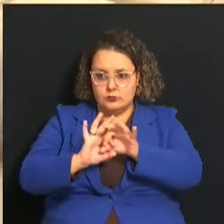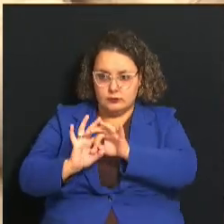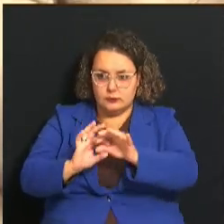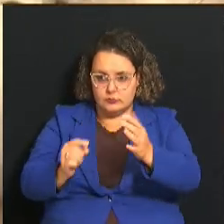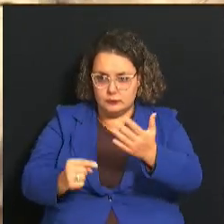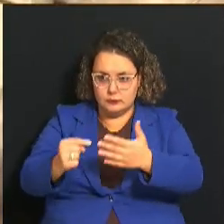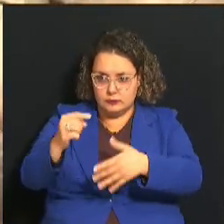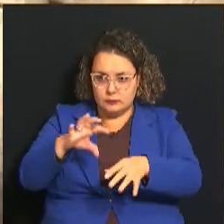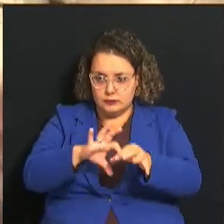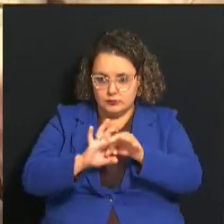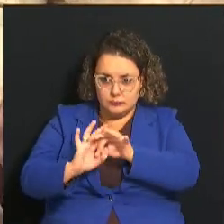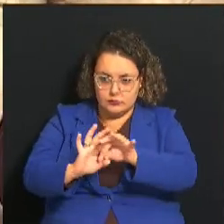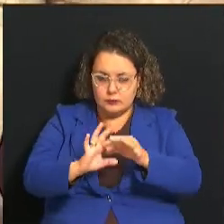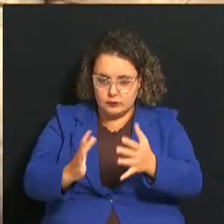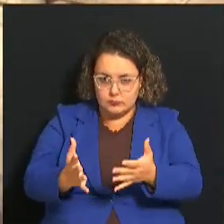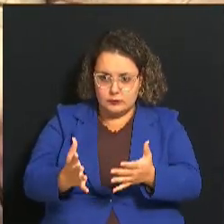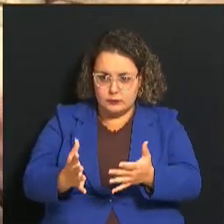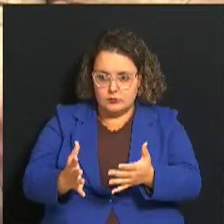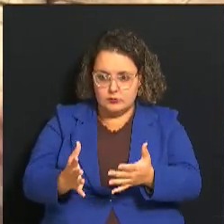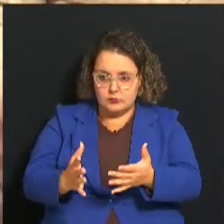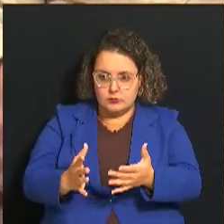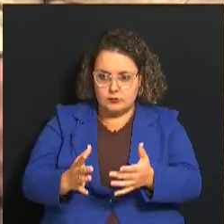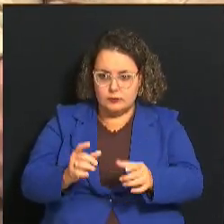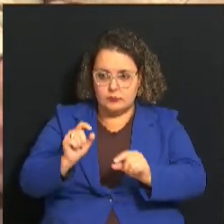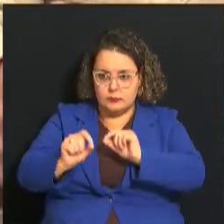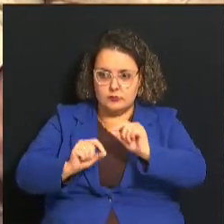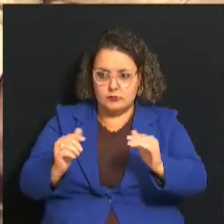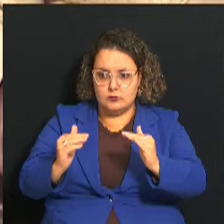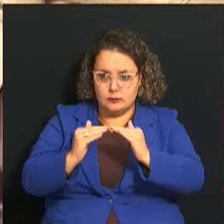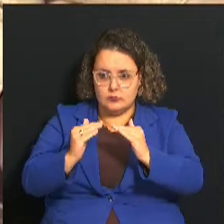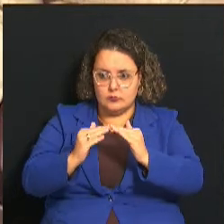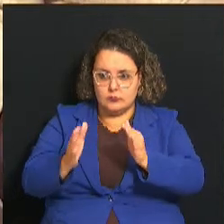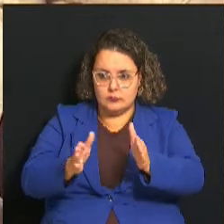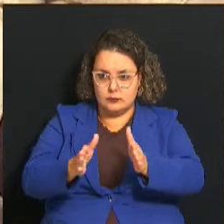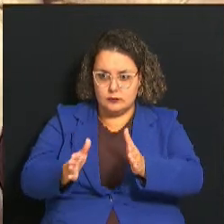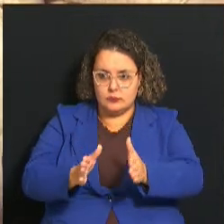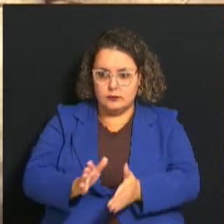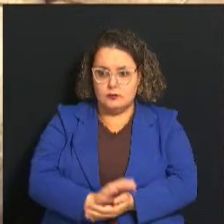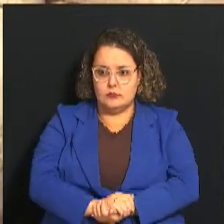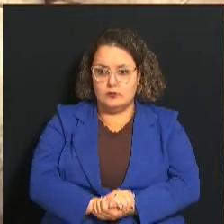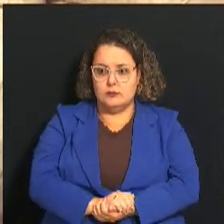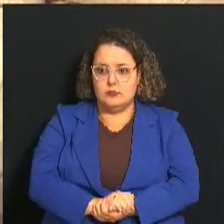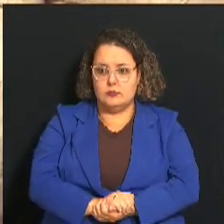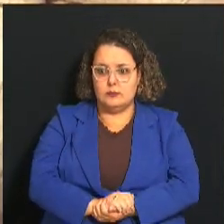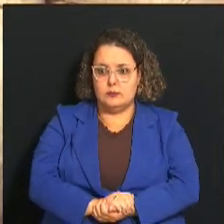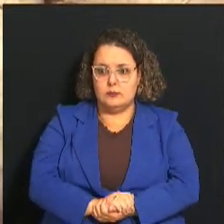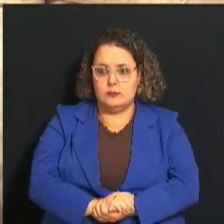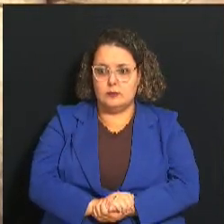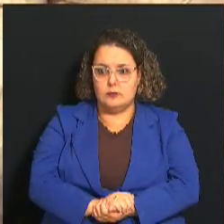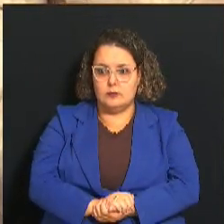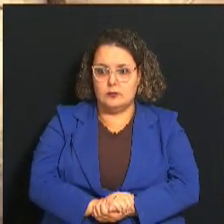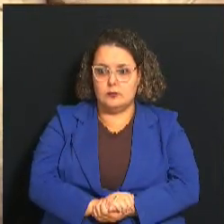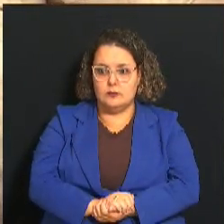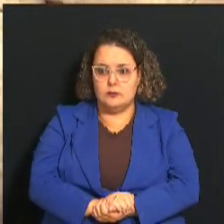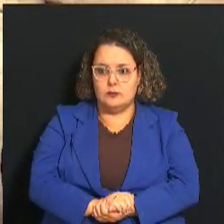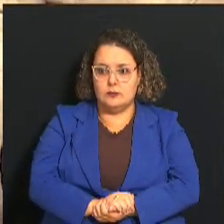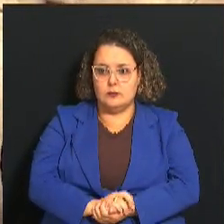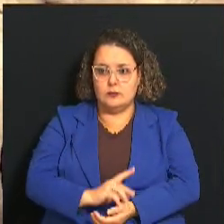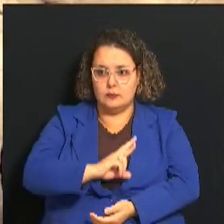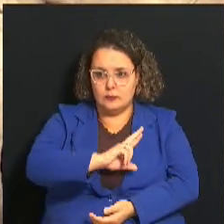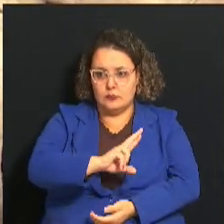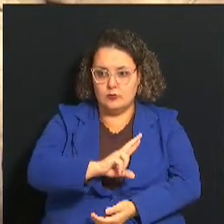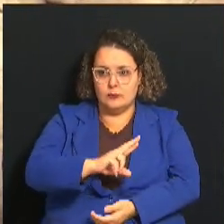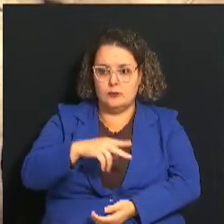unem, né? Ou seja, o que temos acordo aqui nesse momento. O que ele falou, bom, o Rossini,